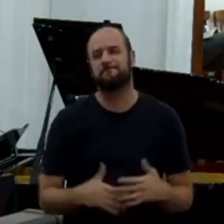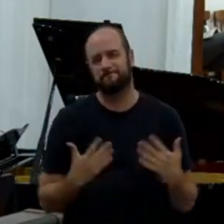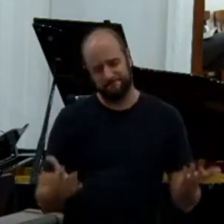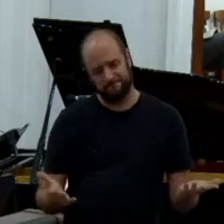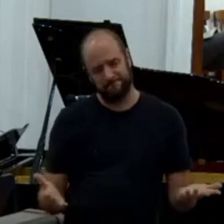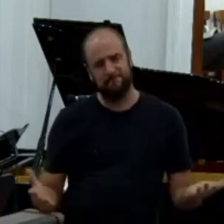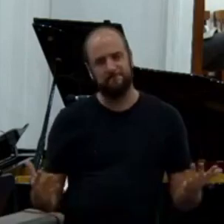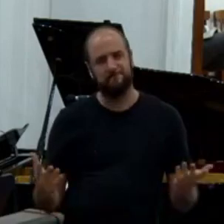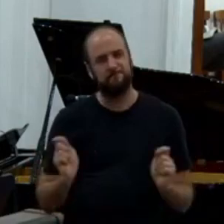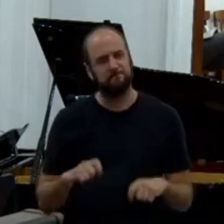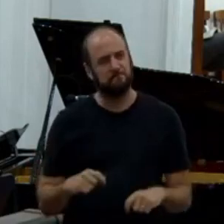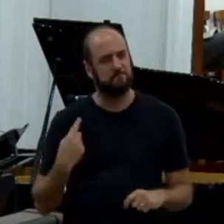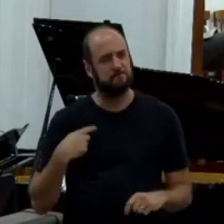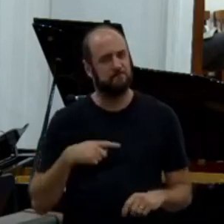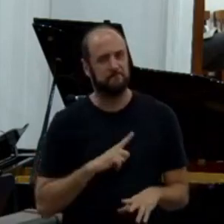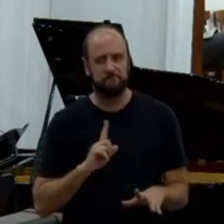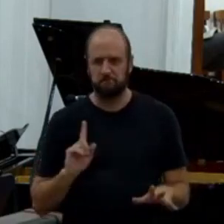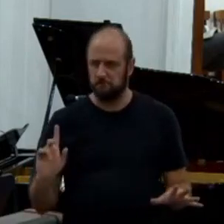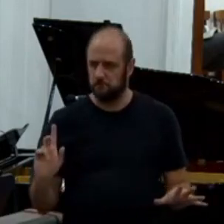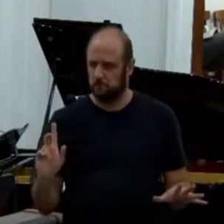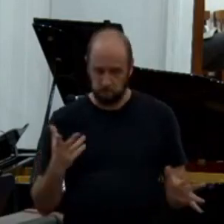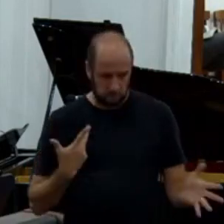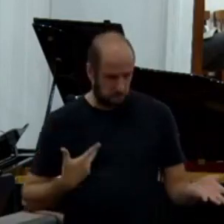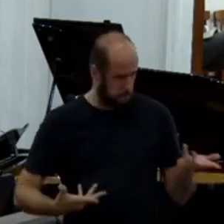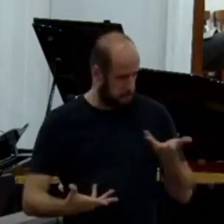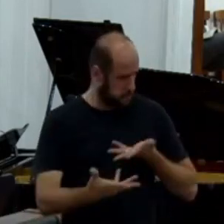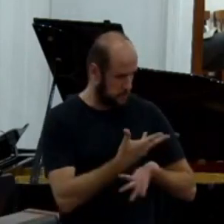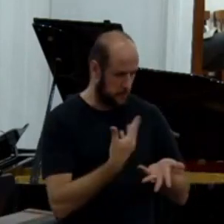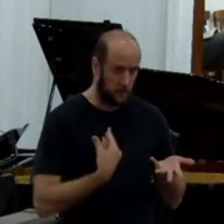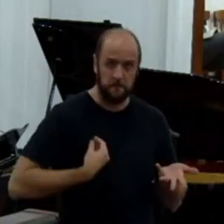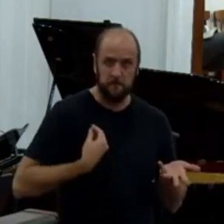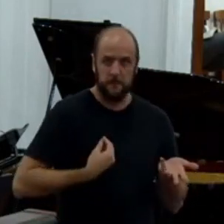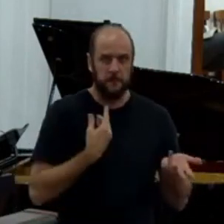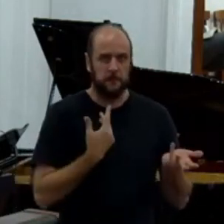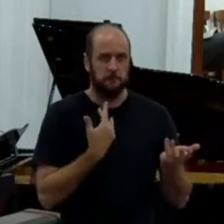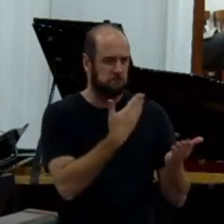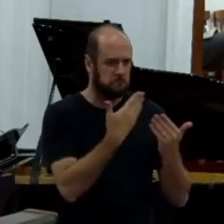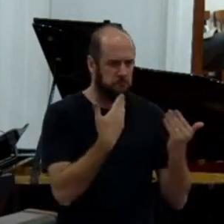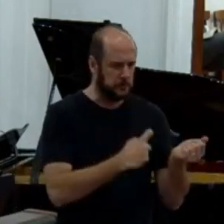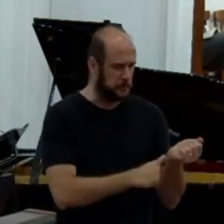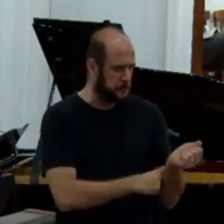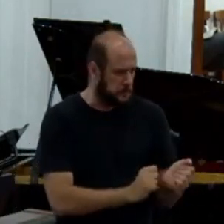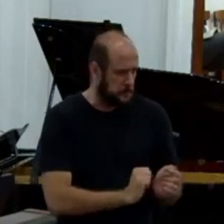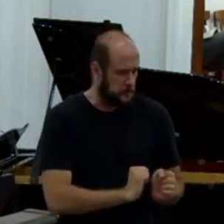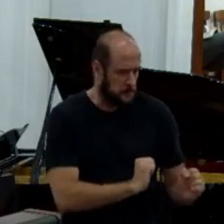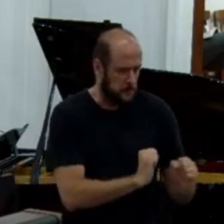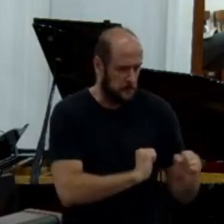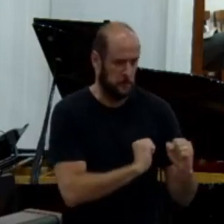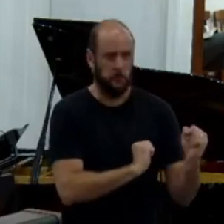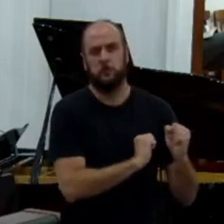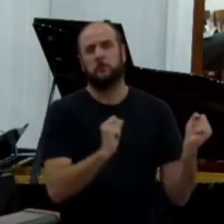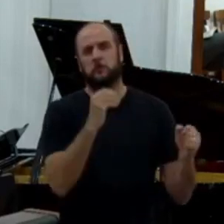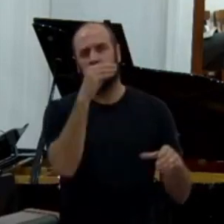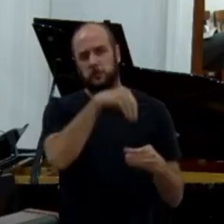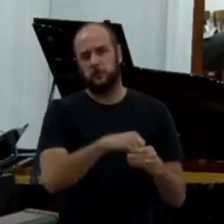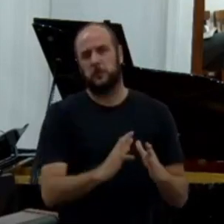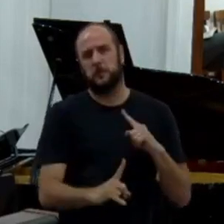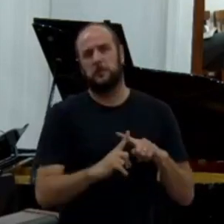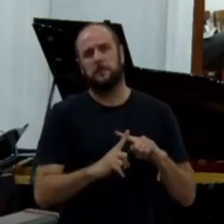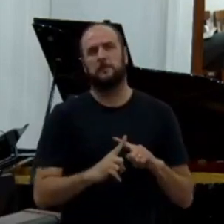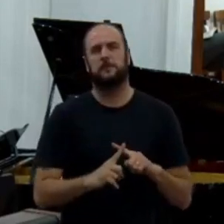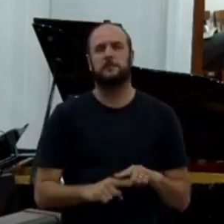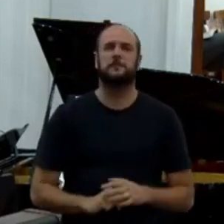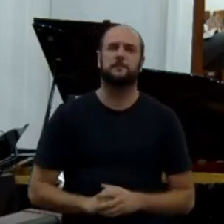Podemos estar dentro de uma situação que isso eleva os ânimos e nos sentimos irados.